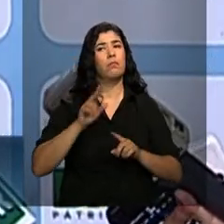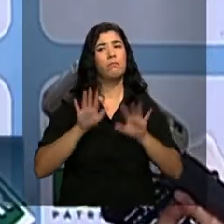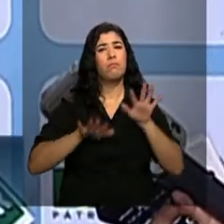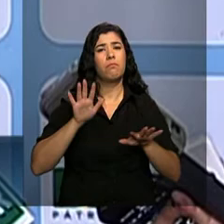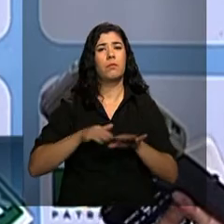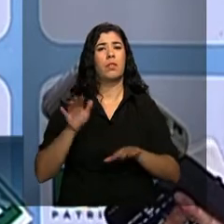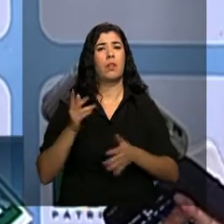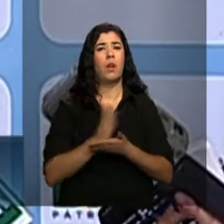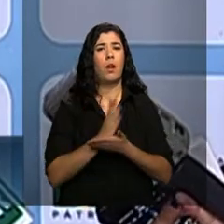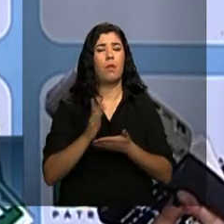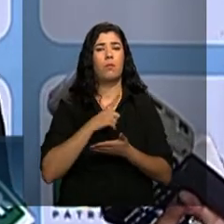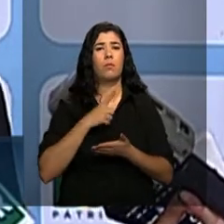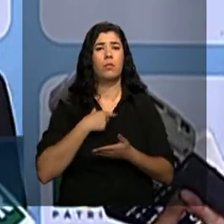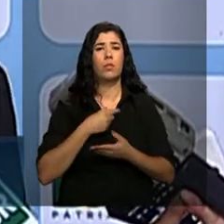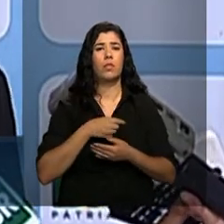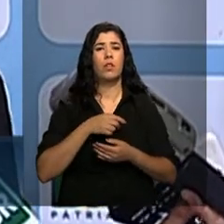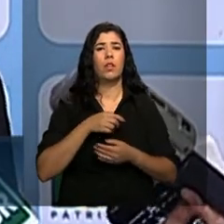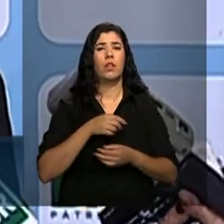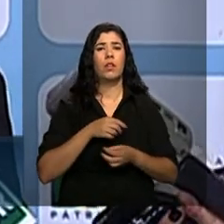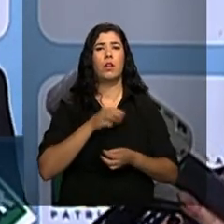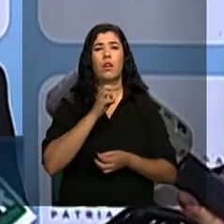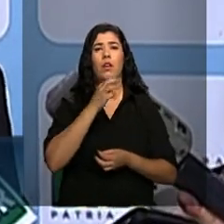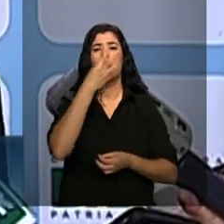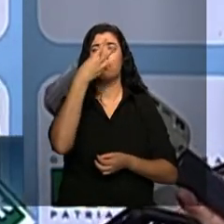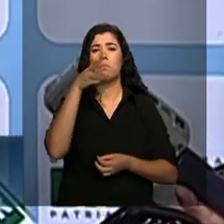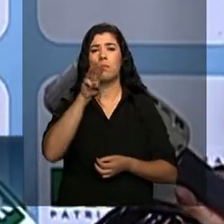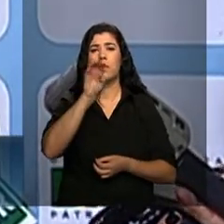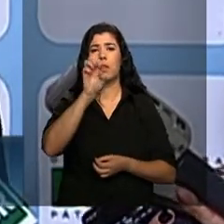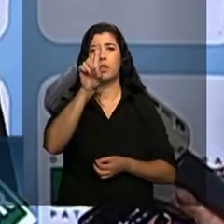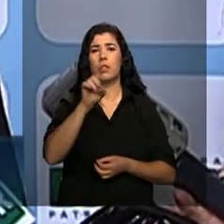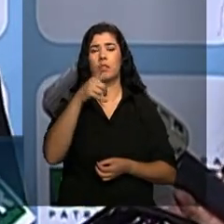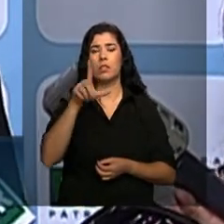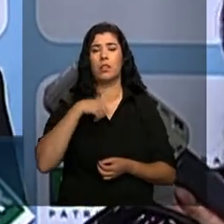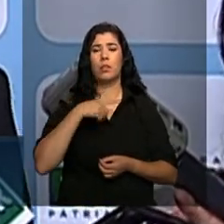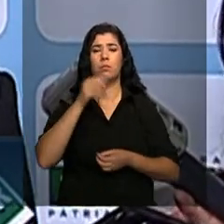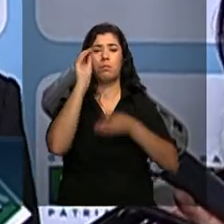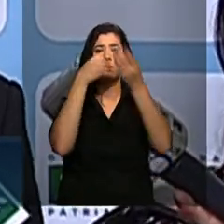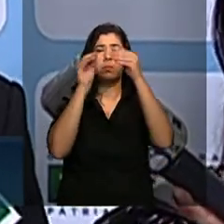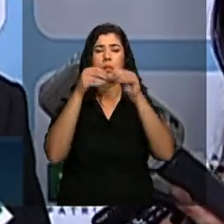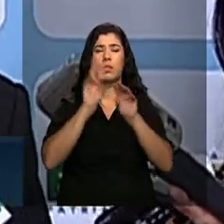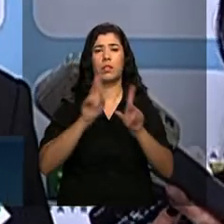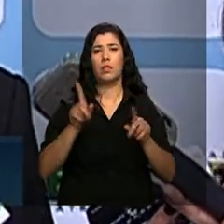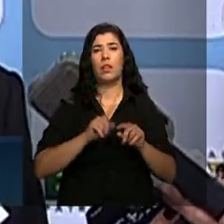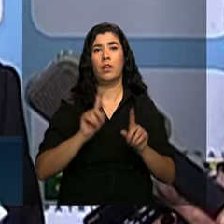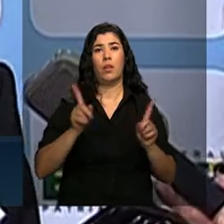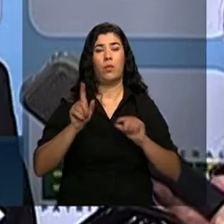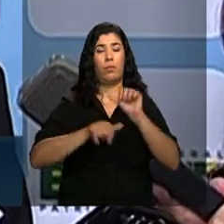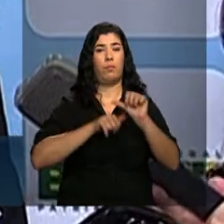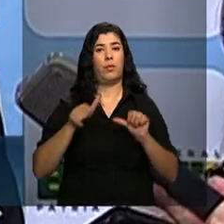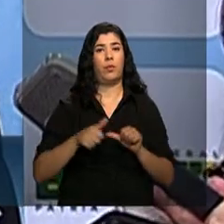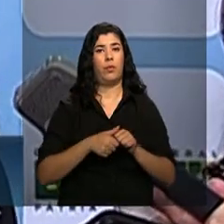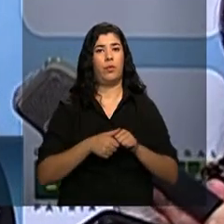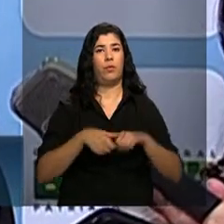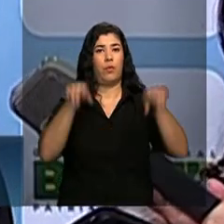Excel, sistemas manuais de informação. Com isso, agora nós ofertamos não apenas um instrumento,